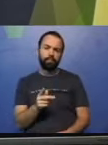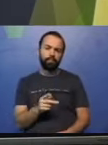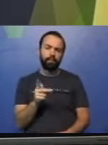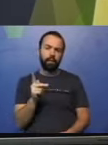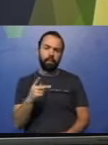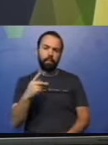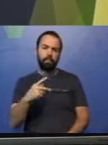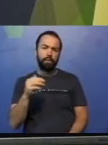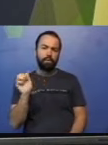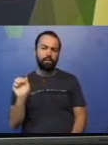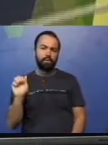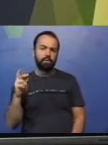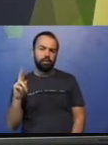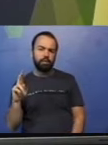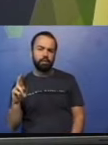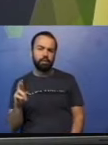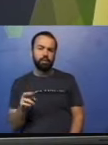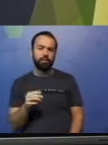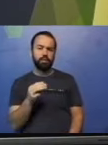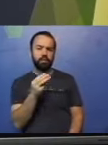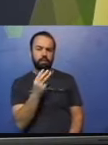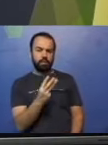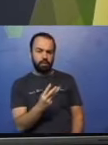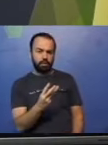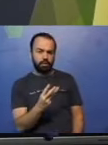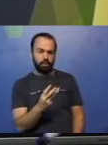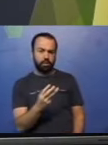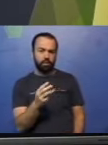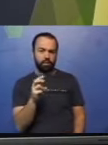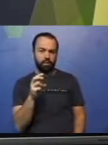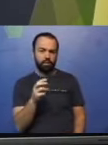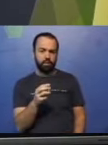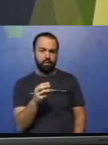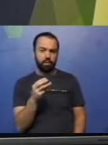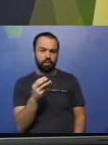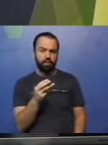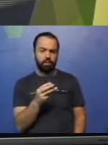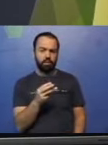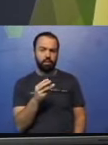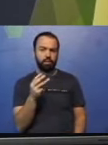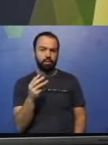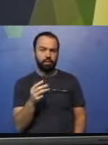pares. Tenho 3 resultados que eu quero.